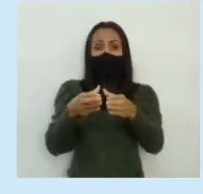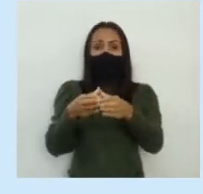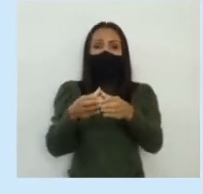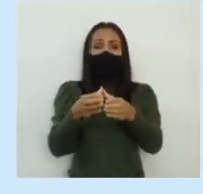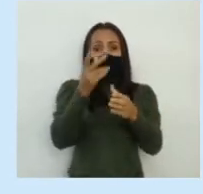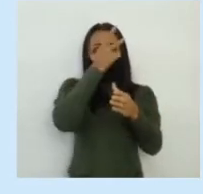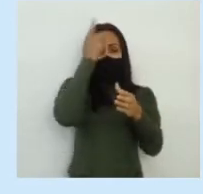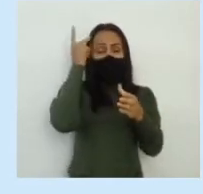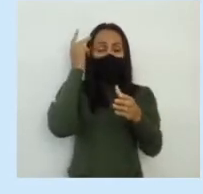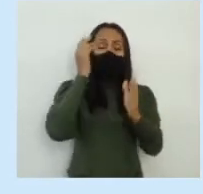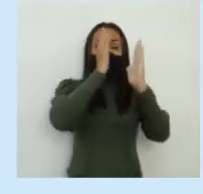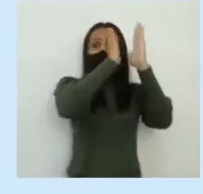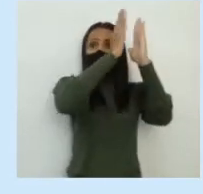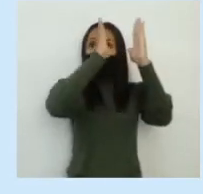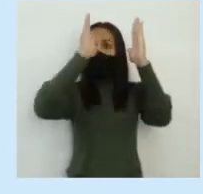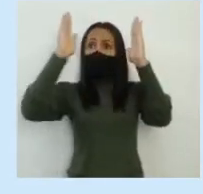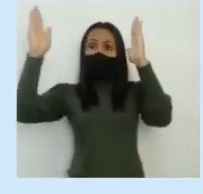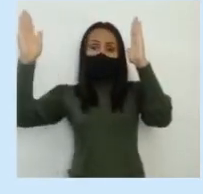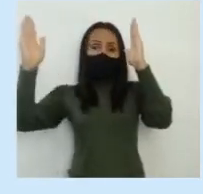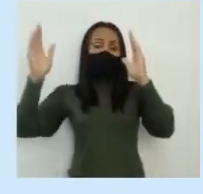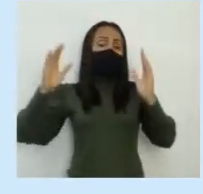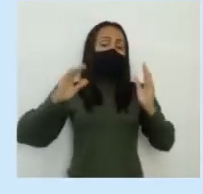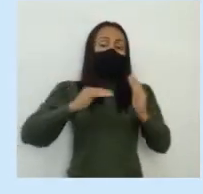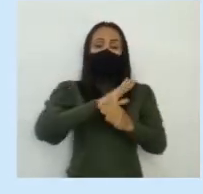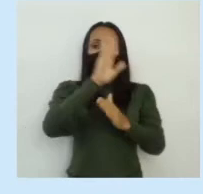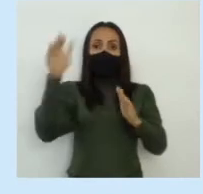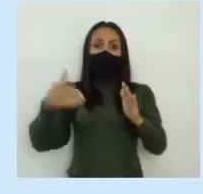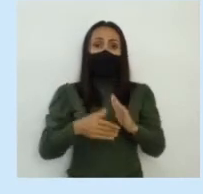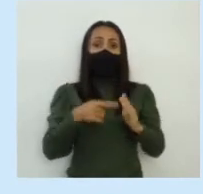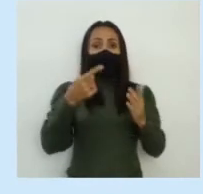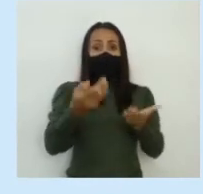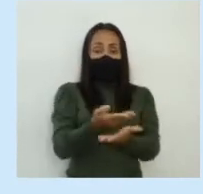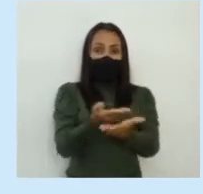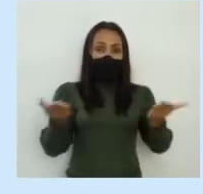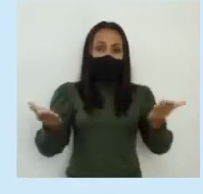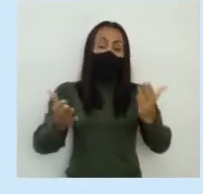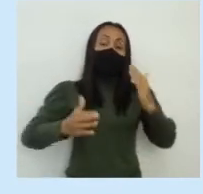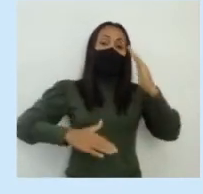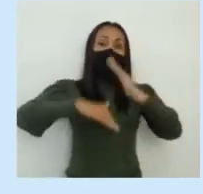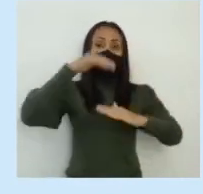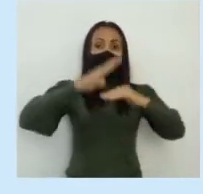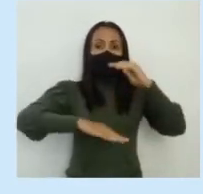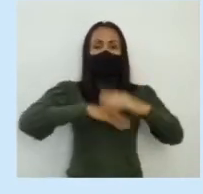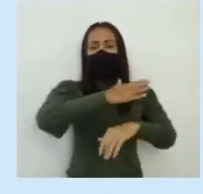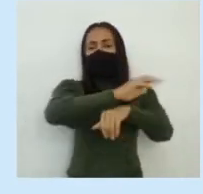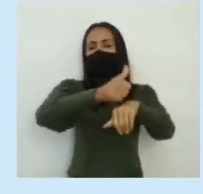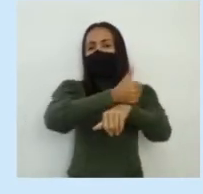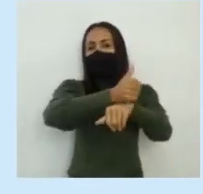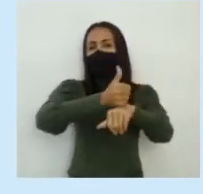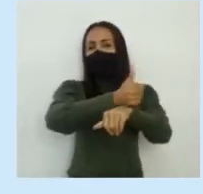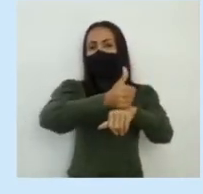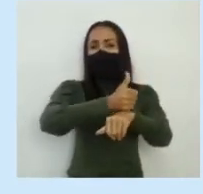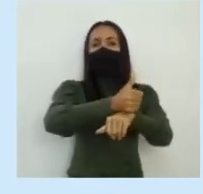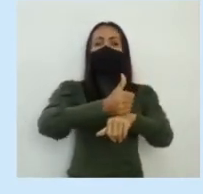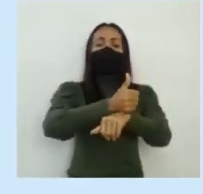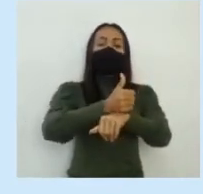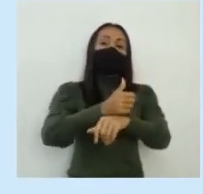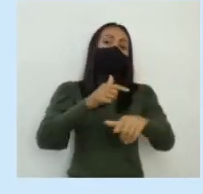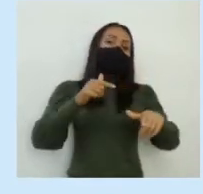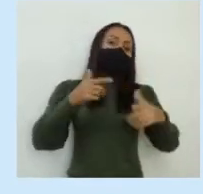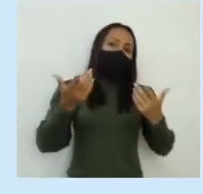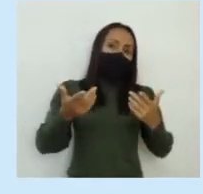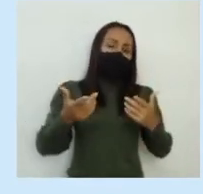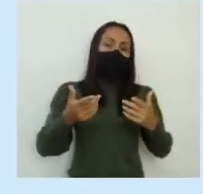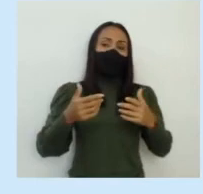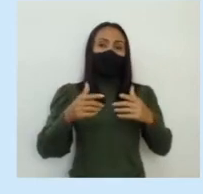daquela biblioteca. Então tudo isso vai fazer de você um profissional muito qualificado, um profissional que o mercado precisa e é